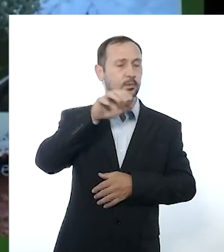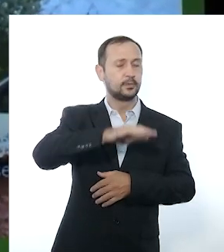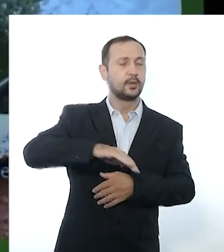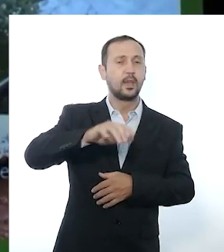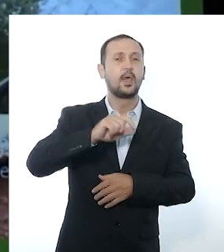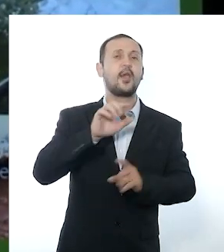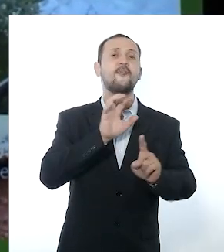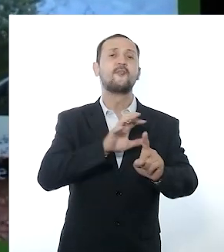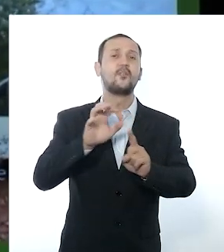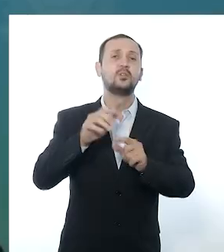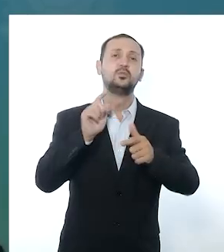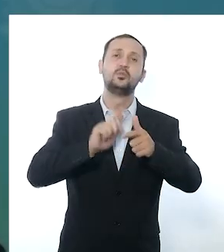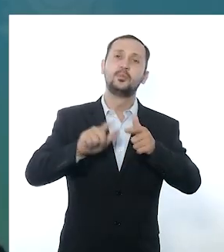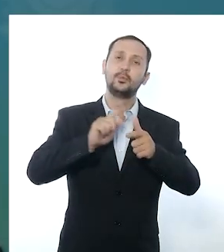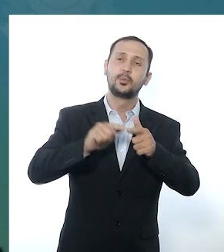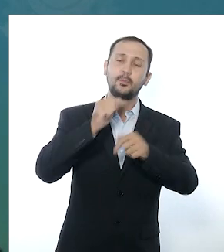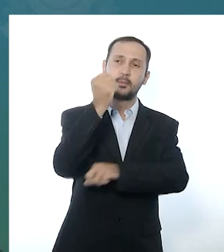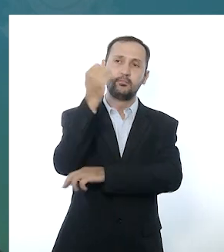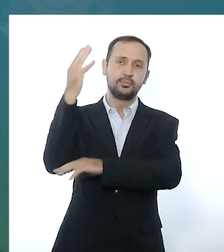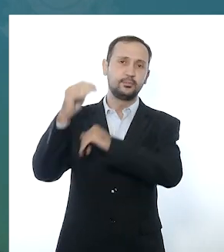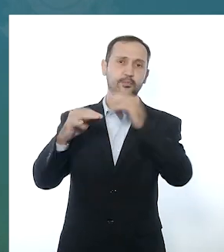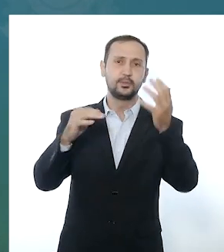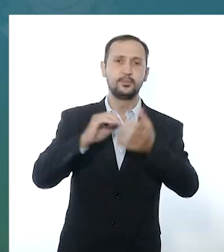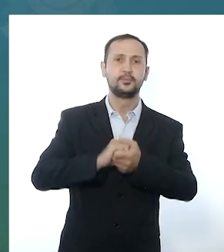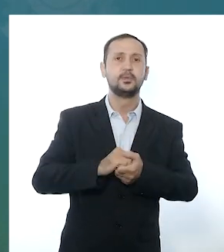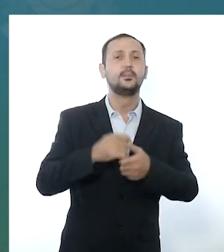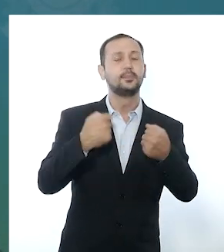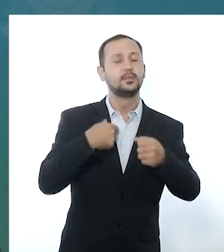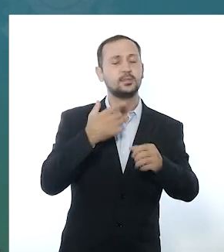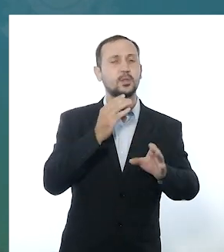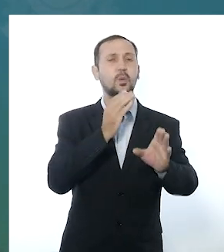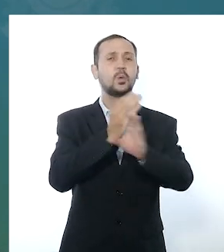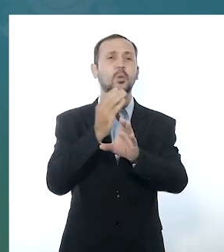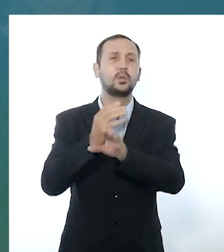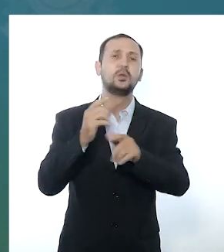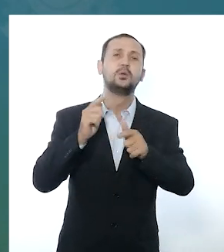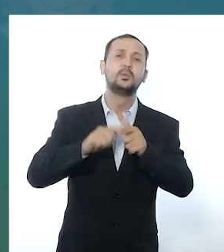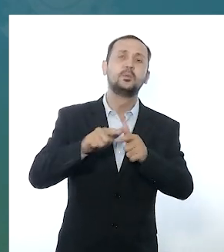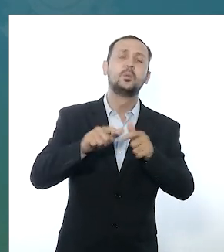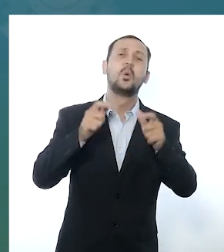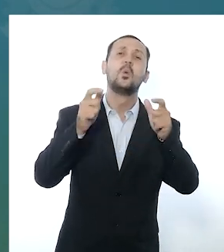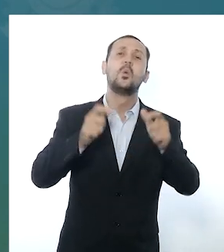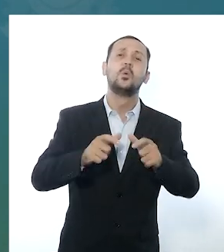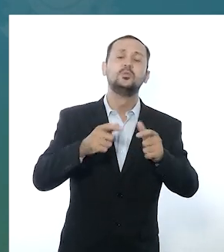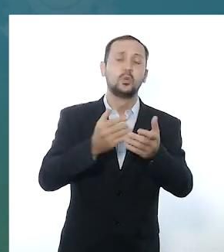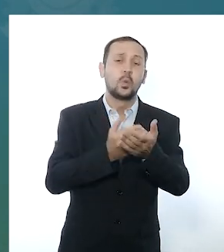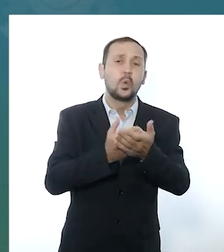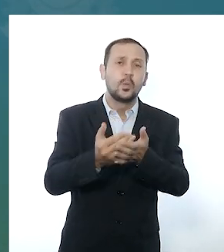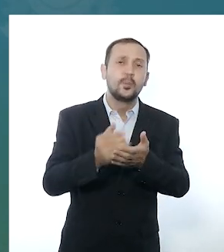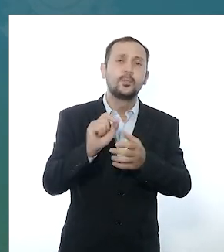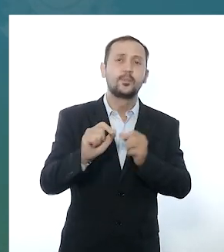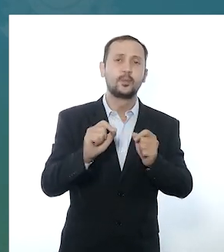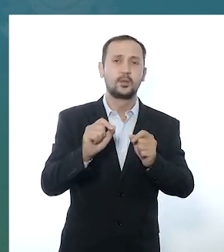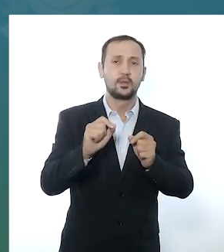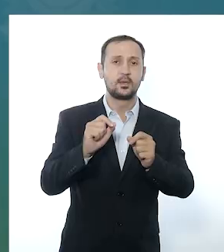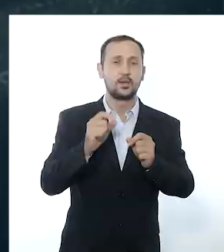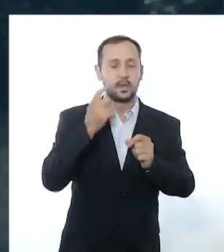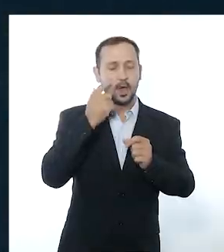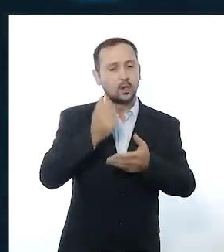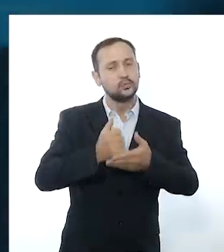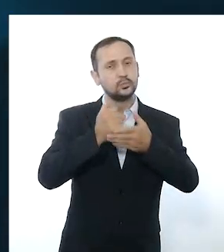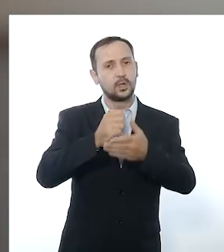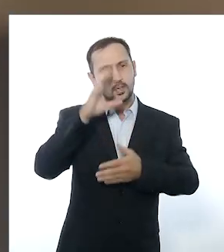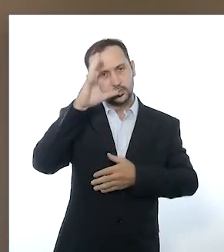dos problemas ambientais. Achar todas as saídas, onde estão os problemas e estancar esses problemas e